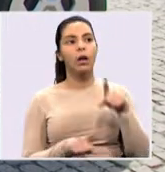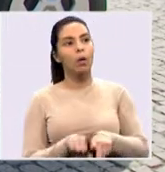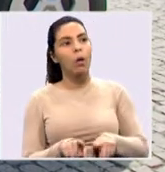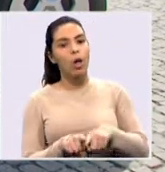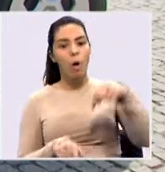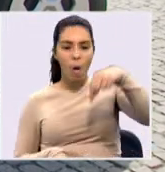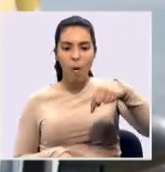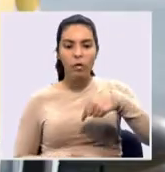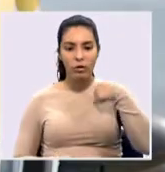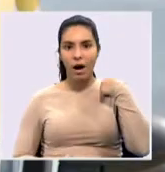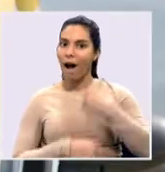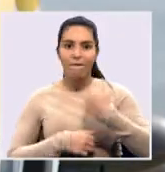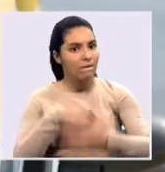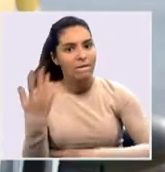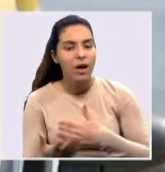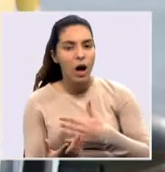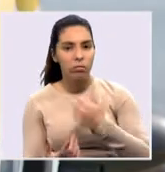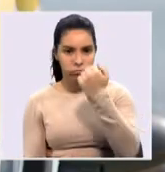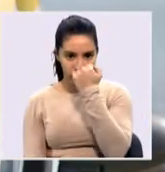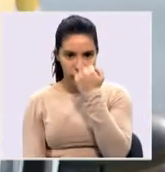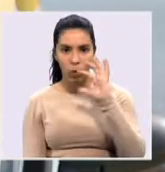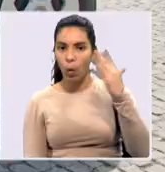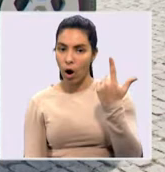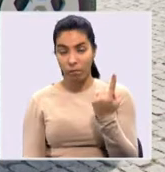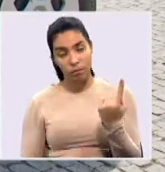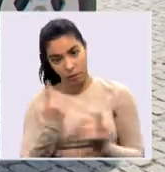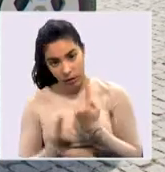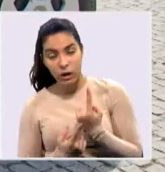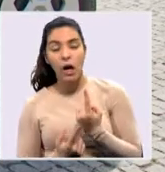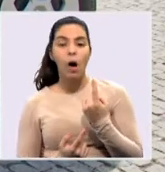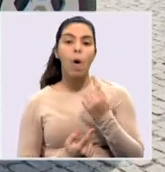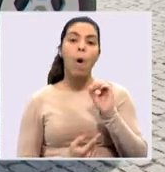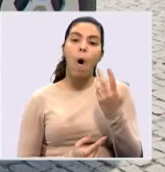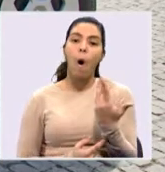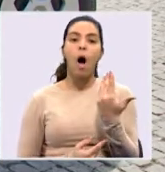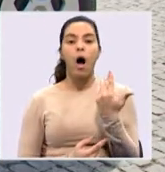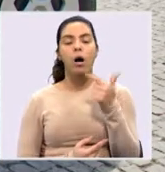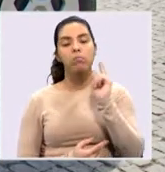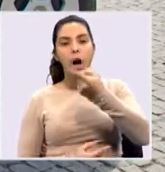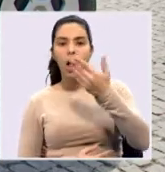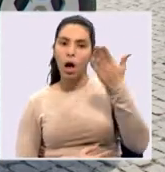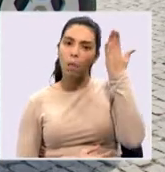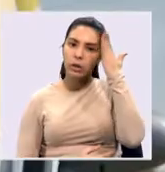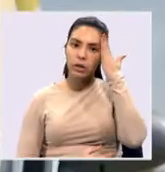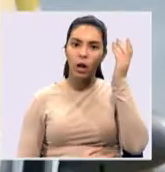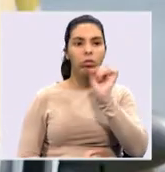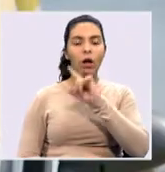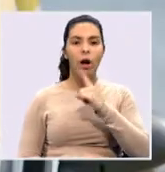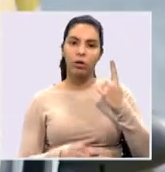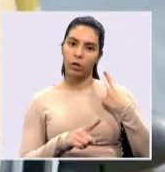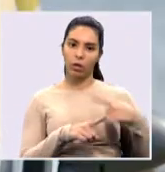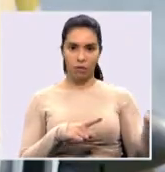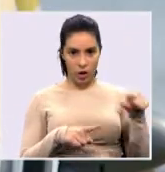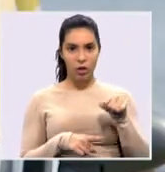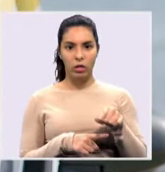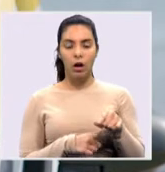estamos a pensar hoje que vai correr bem acontece. Ser empreendedor é isto mesmo, ter capacidade de fazer